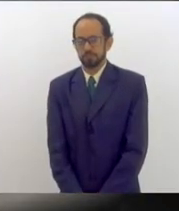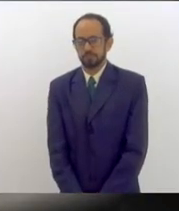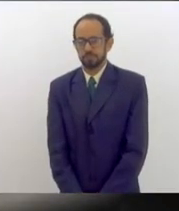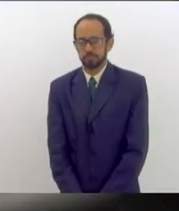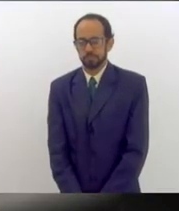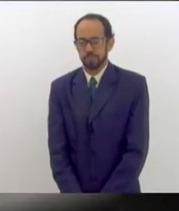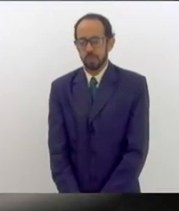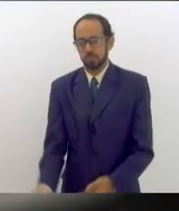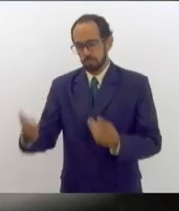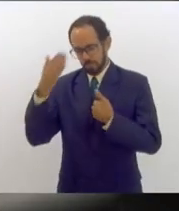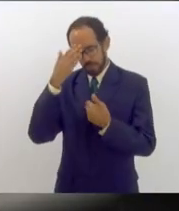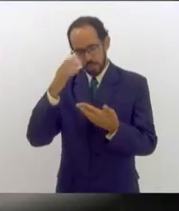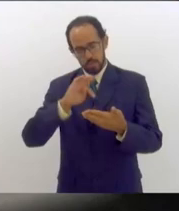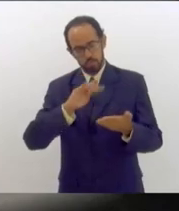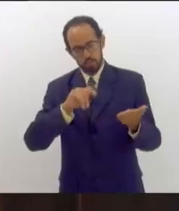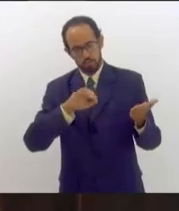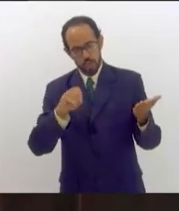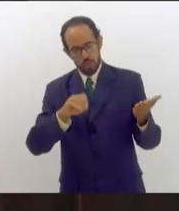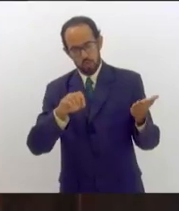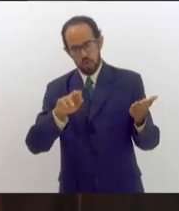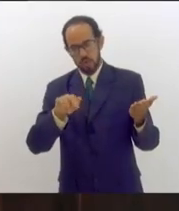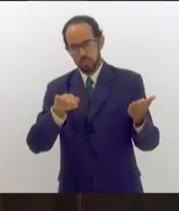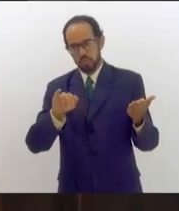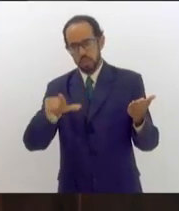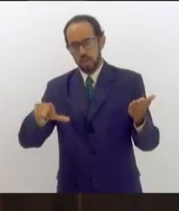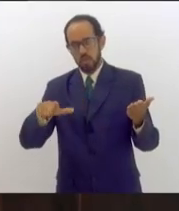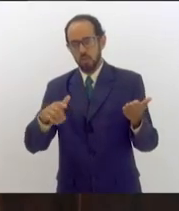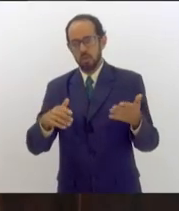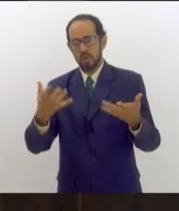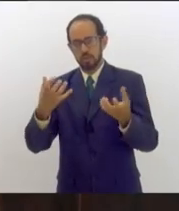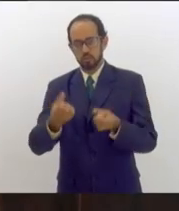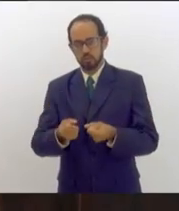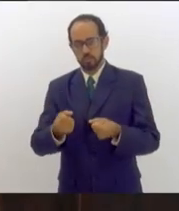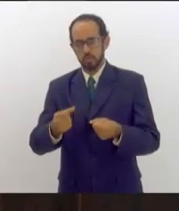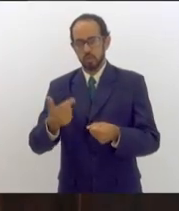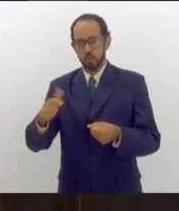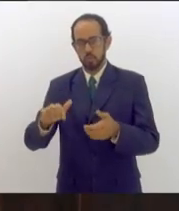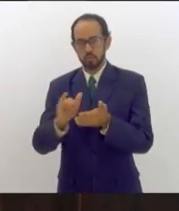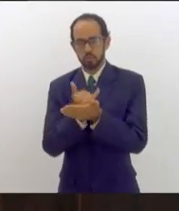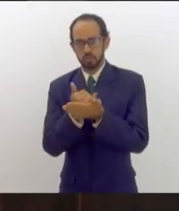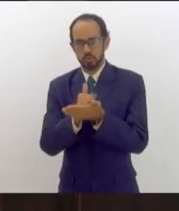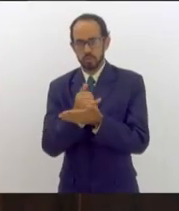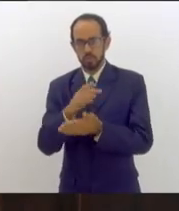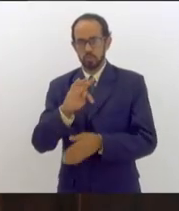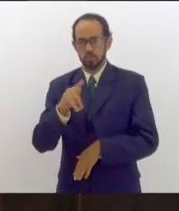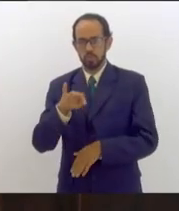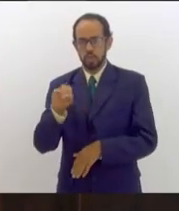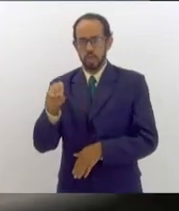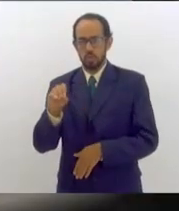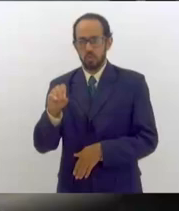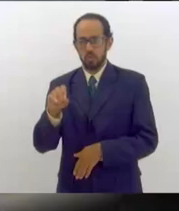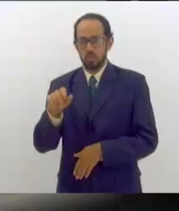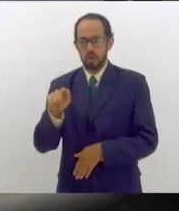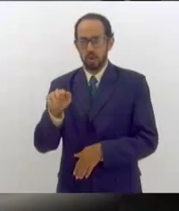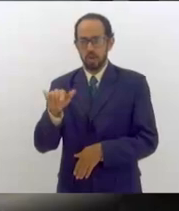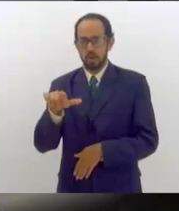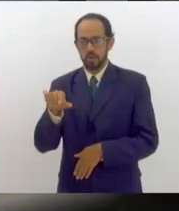Obrigado Deputado Tiago Rangel pessoal silêncio que assuma a presidência o próximo morador escrito é o deputado Thiago Gagliasso